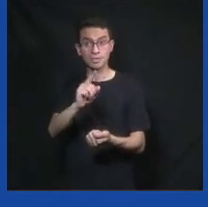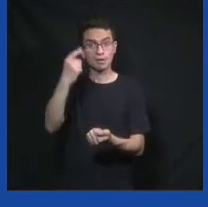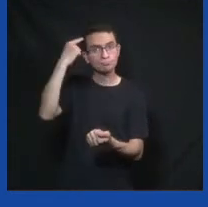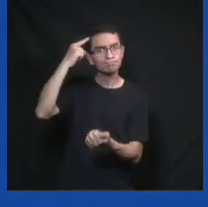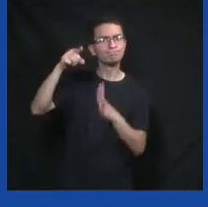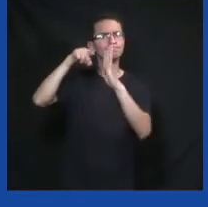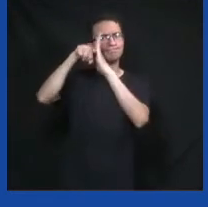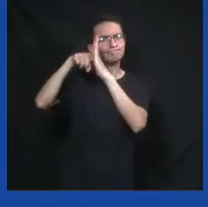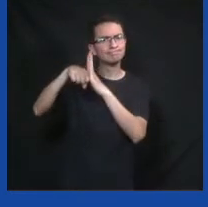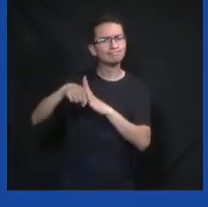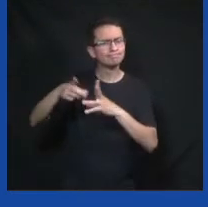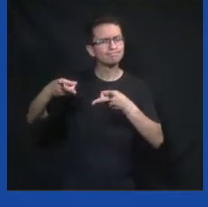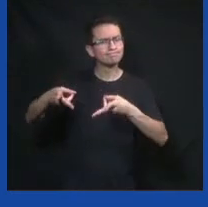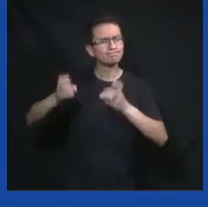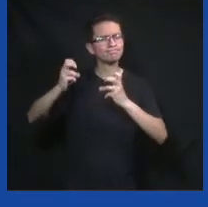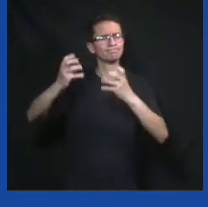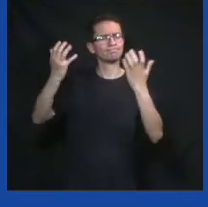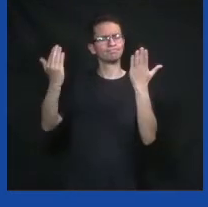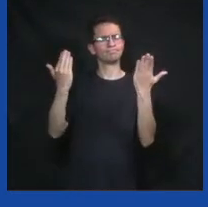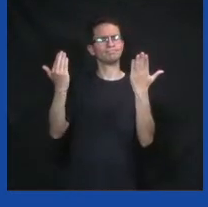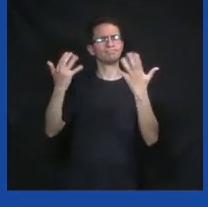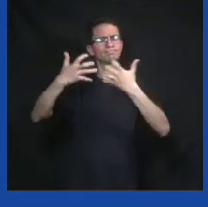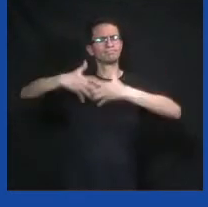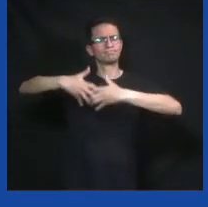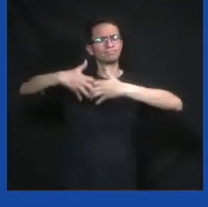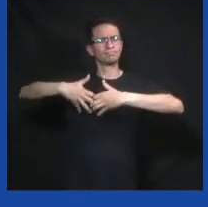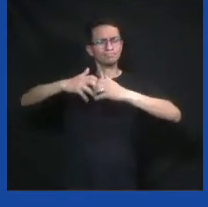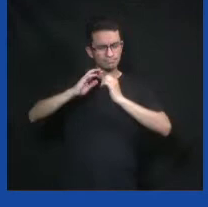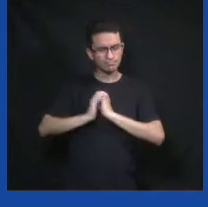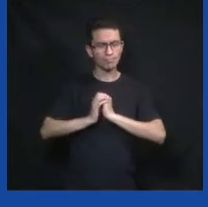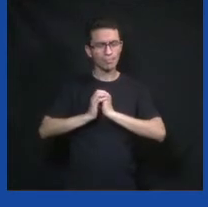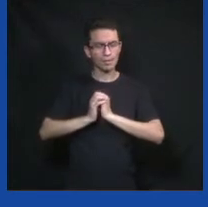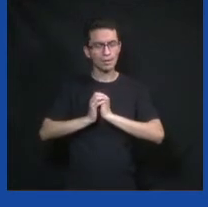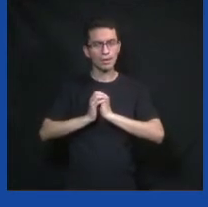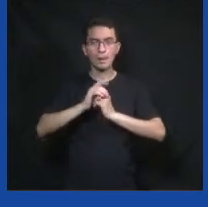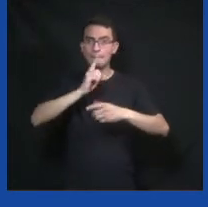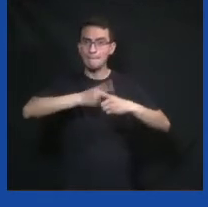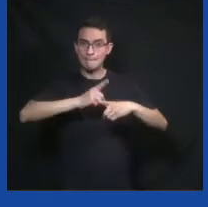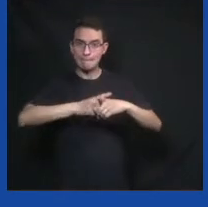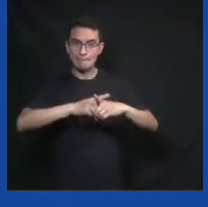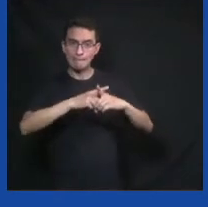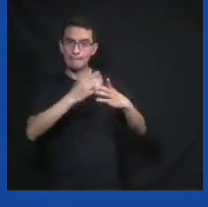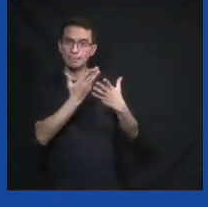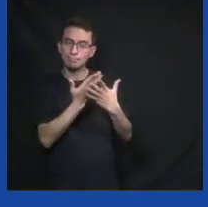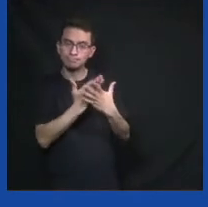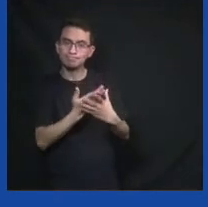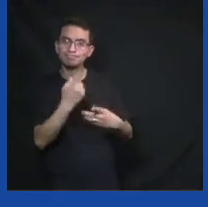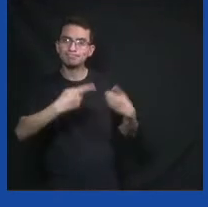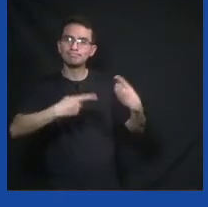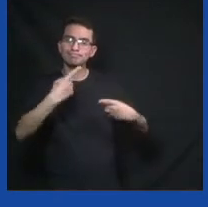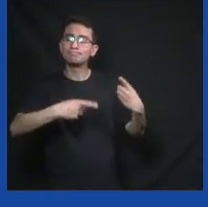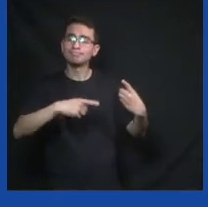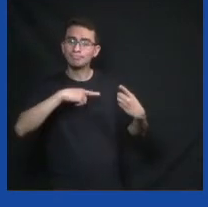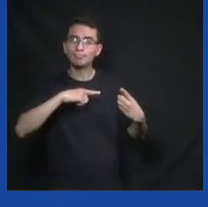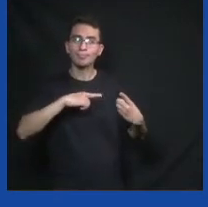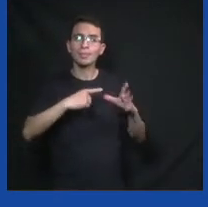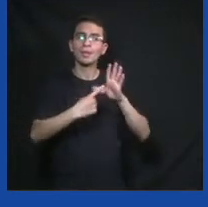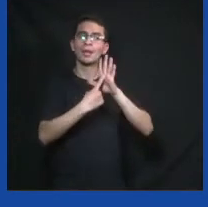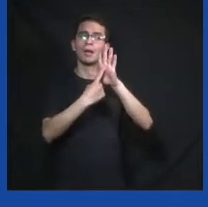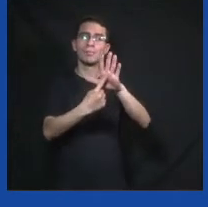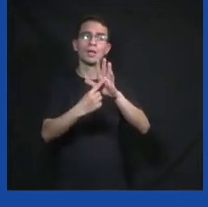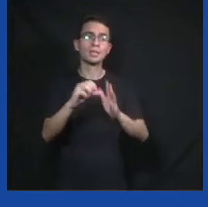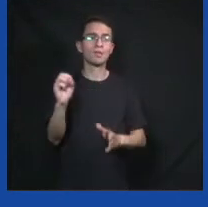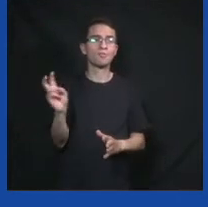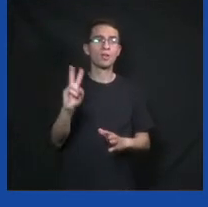educação política mesmo quando ela não explicita que está fazendo educação política. Ela transmite valores, ela